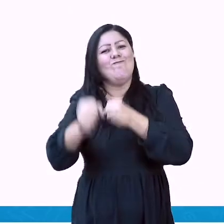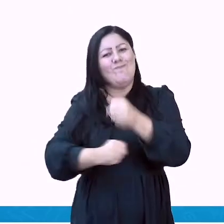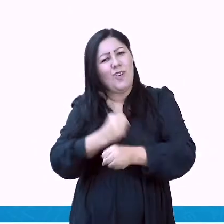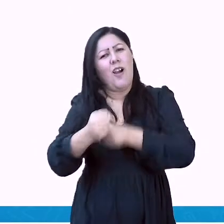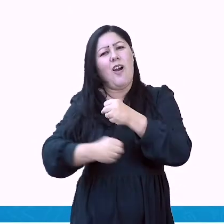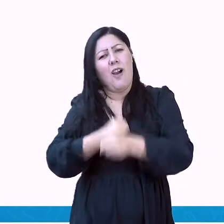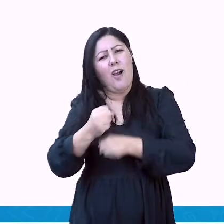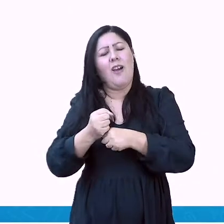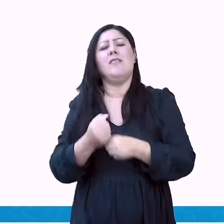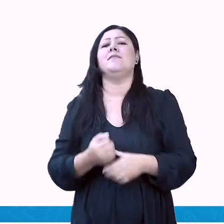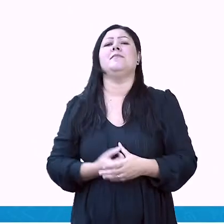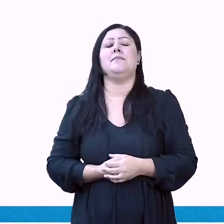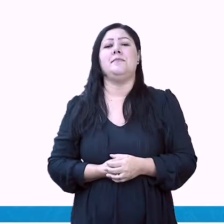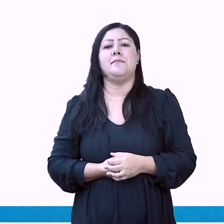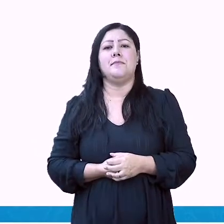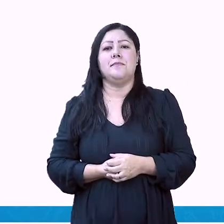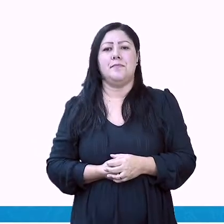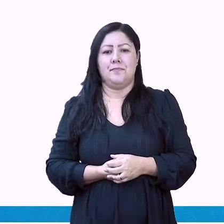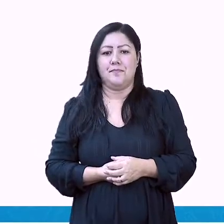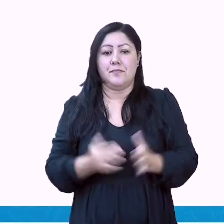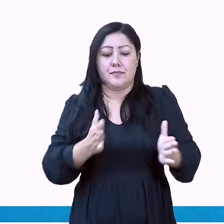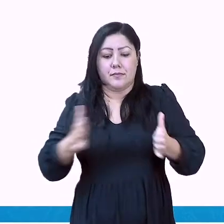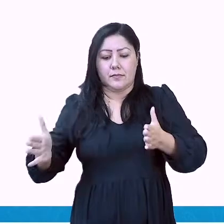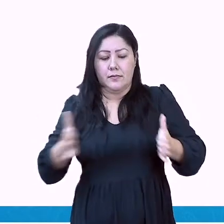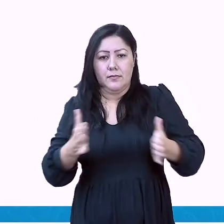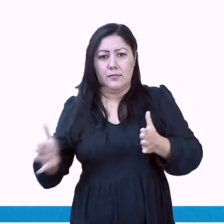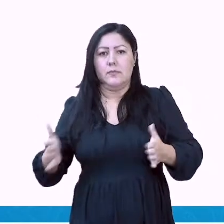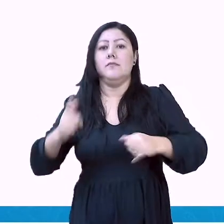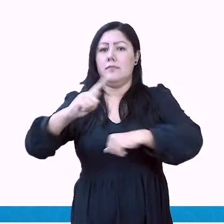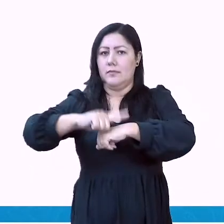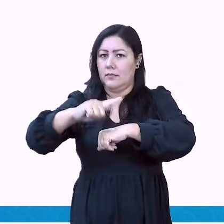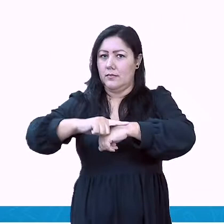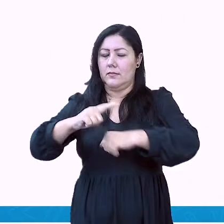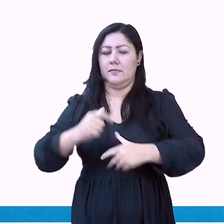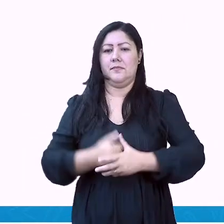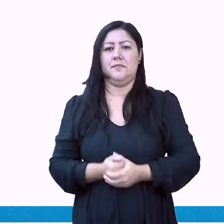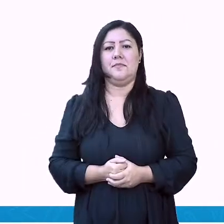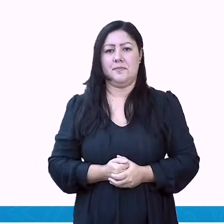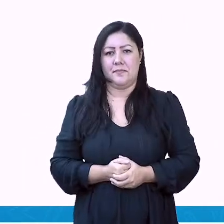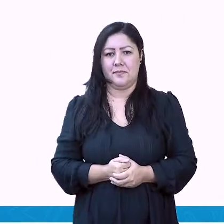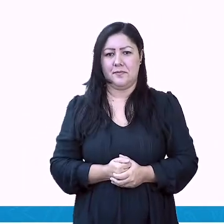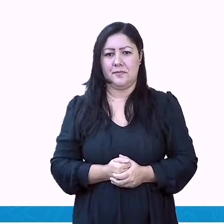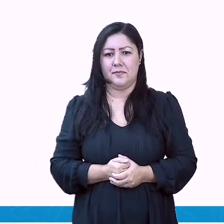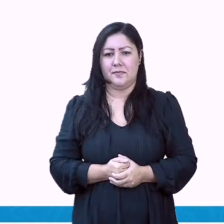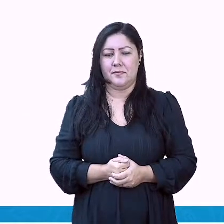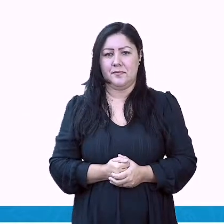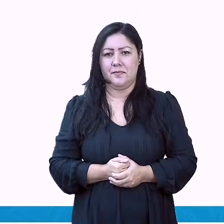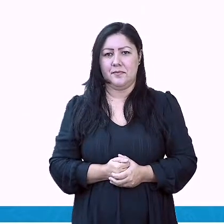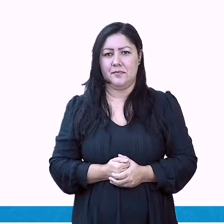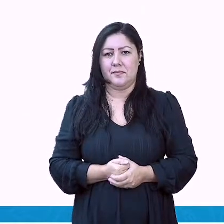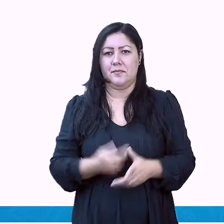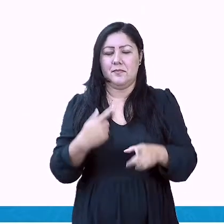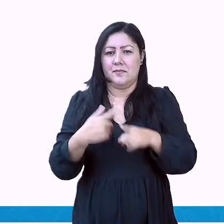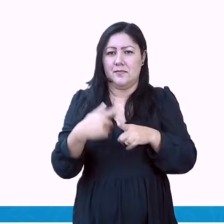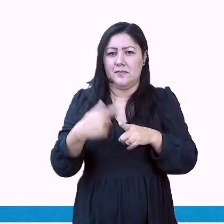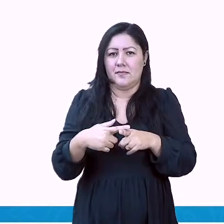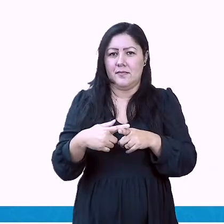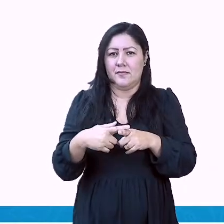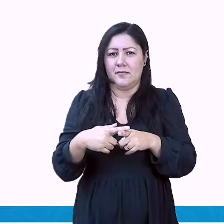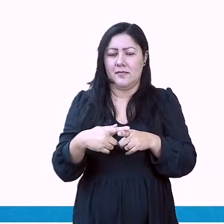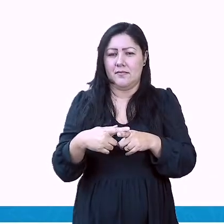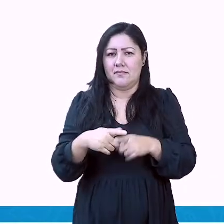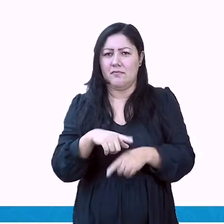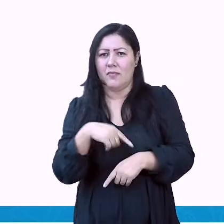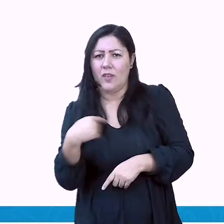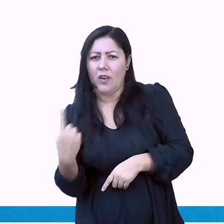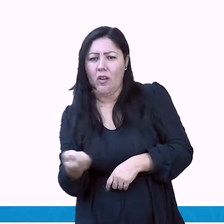vamos usar a expressão tempo geológico. Porque quando eu falo do nosso tempo, aqui eu falo